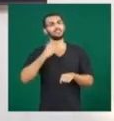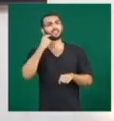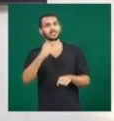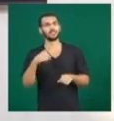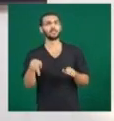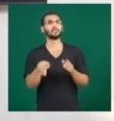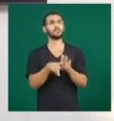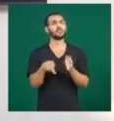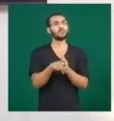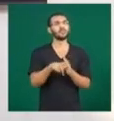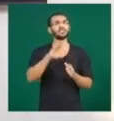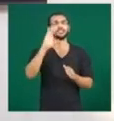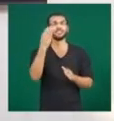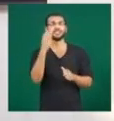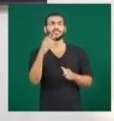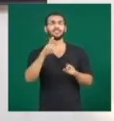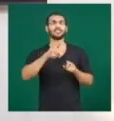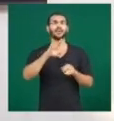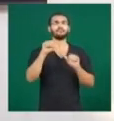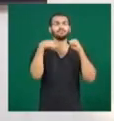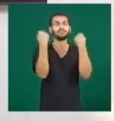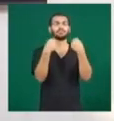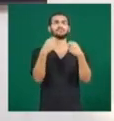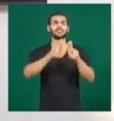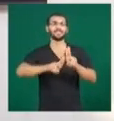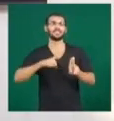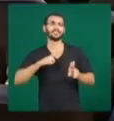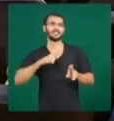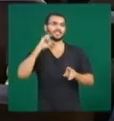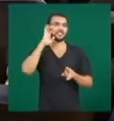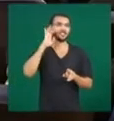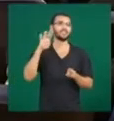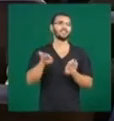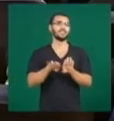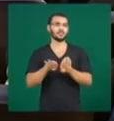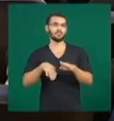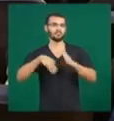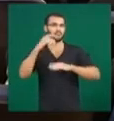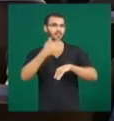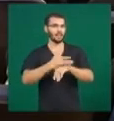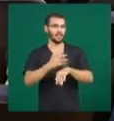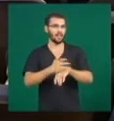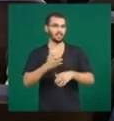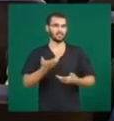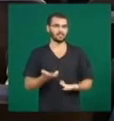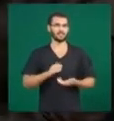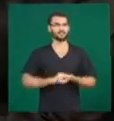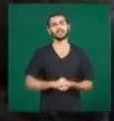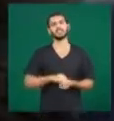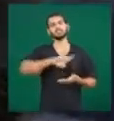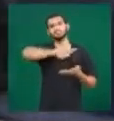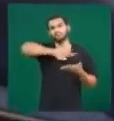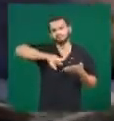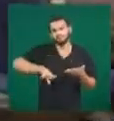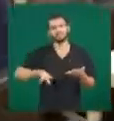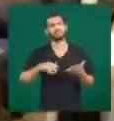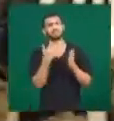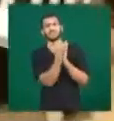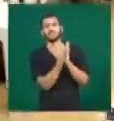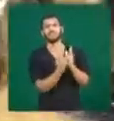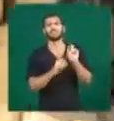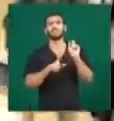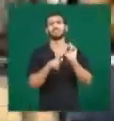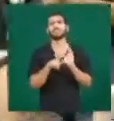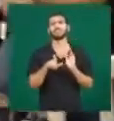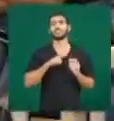da Educação Física da UFO, teve muita teoria e prática também. Entre as várias atividades programadas, oportunidade para